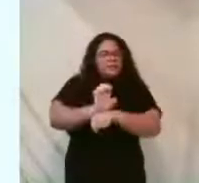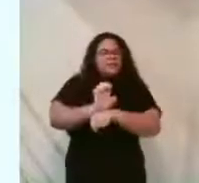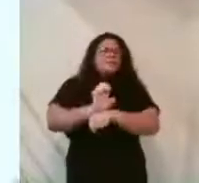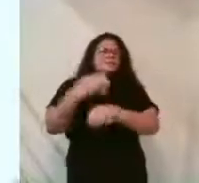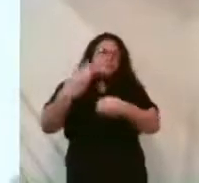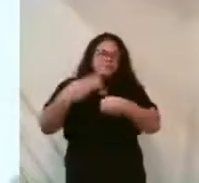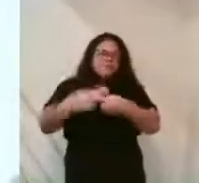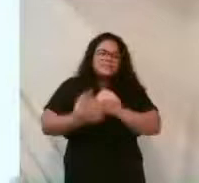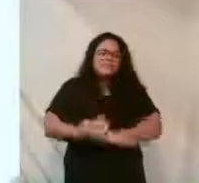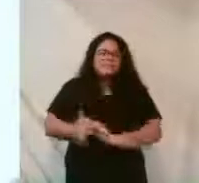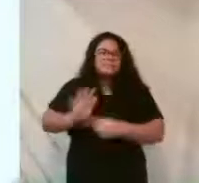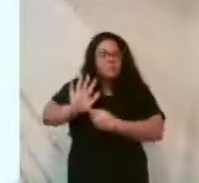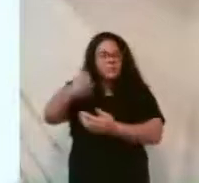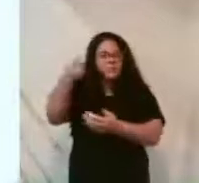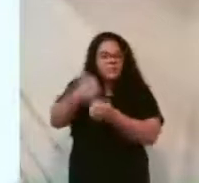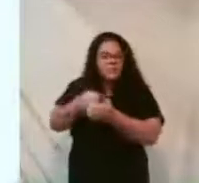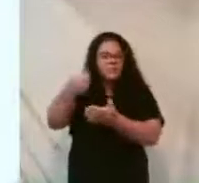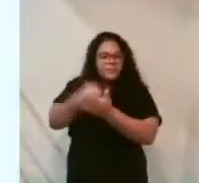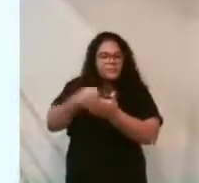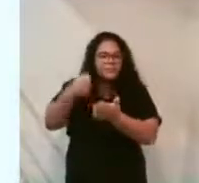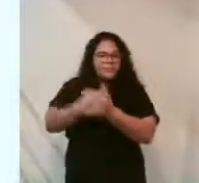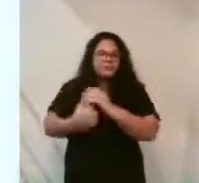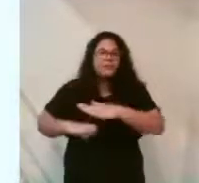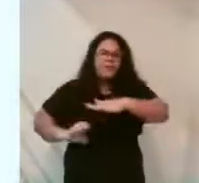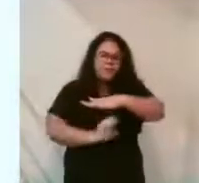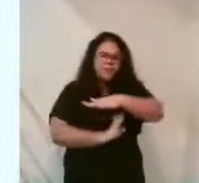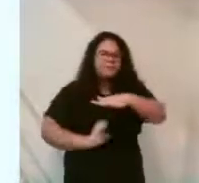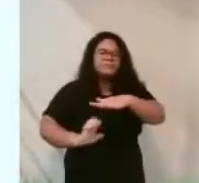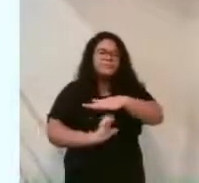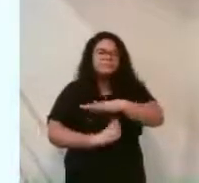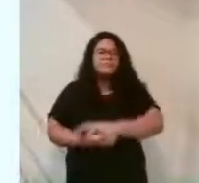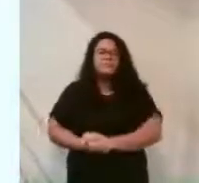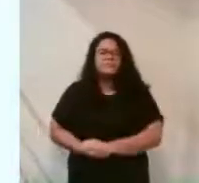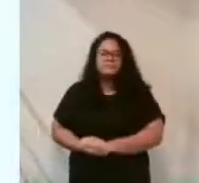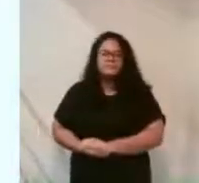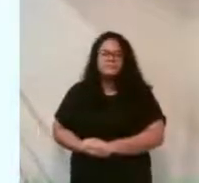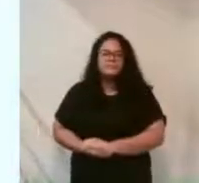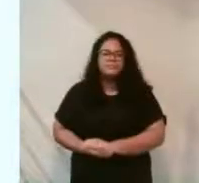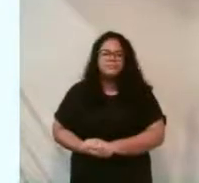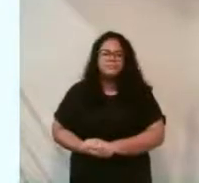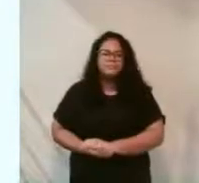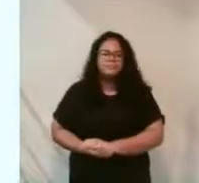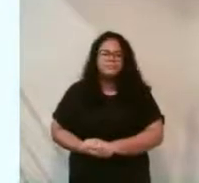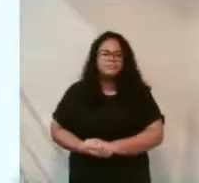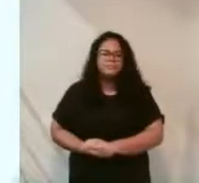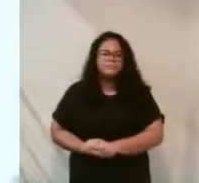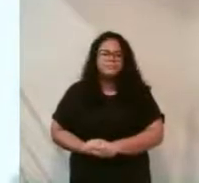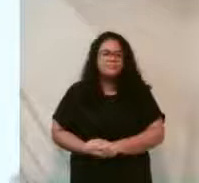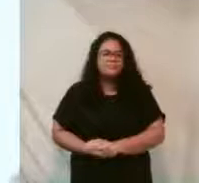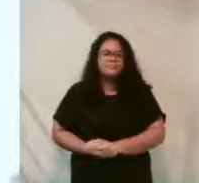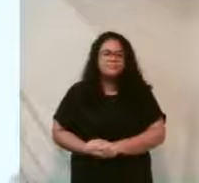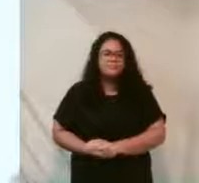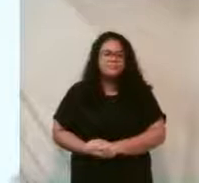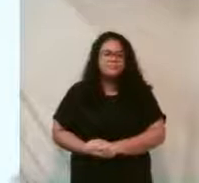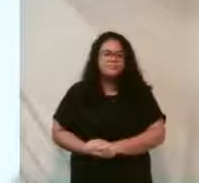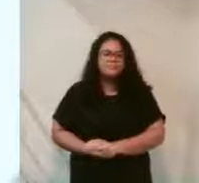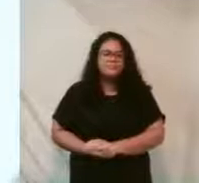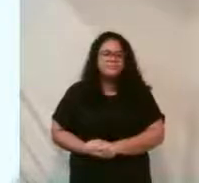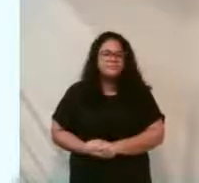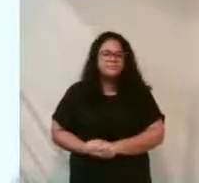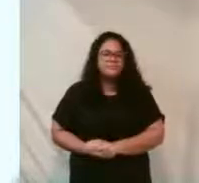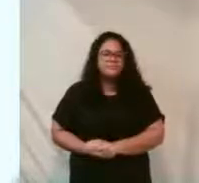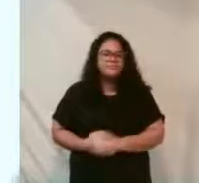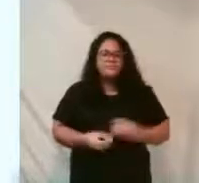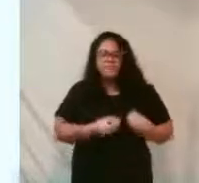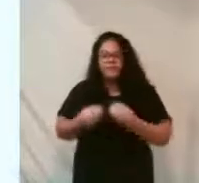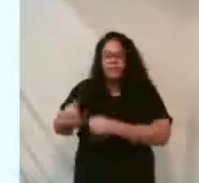forma obrigatória as empresas de médio e grande porte a destinar os seus materiais recicláveis às associações e cooperativas de catadores